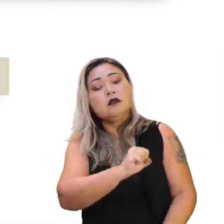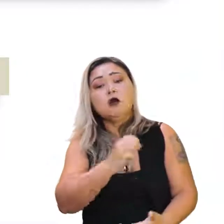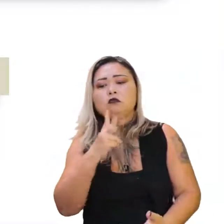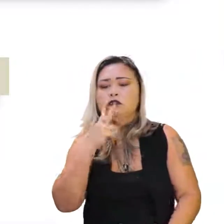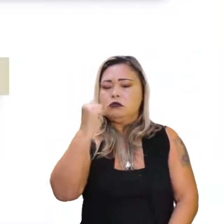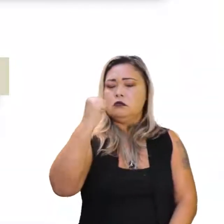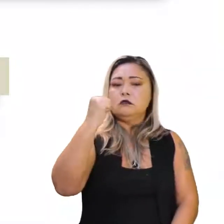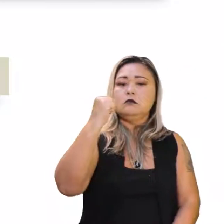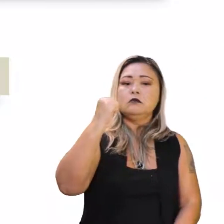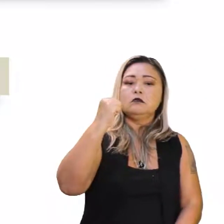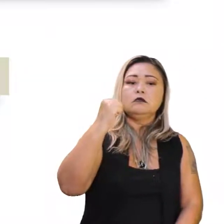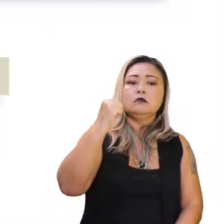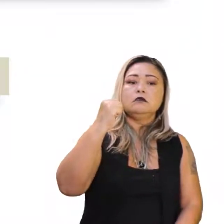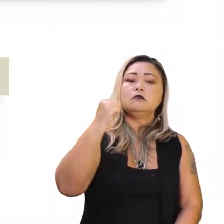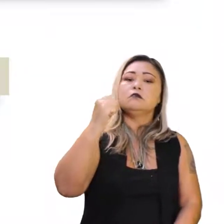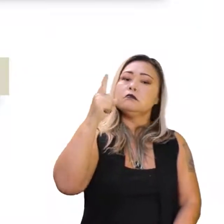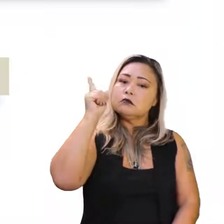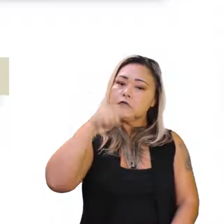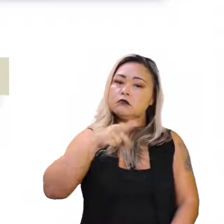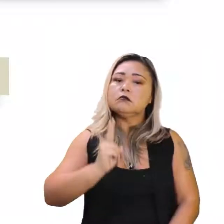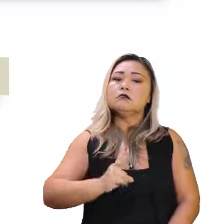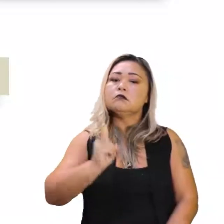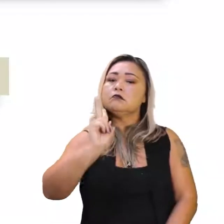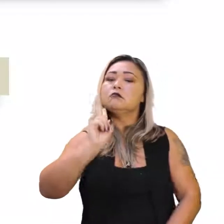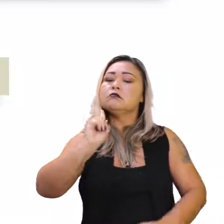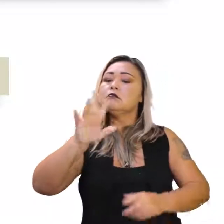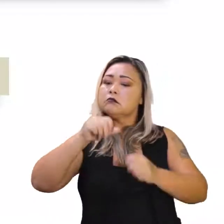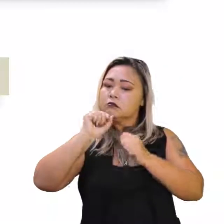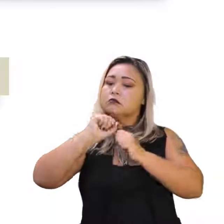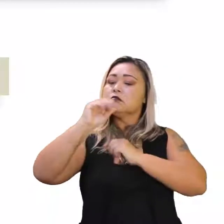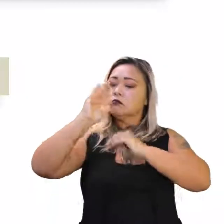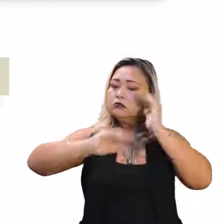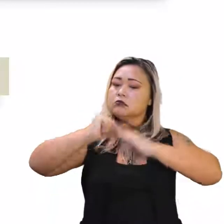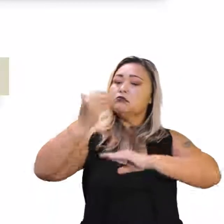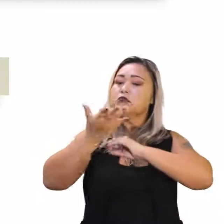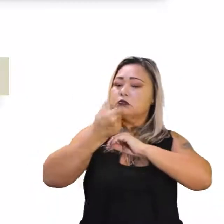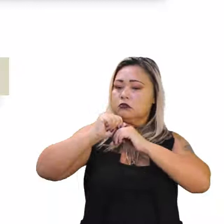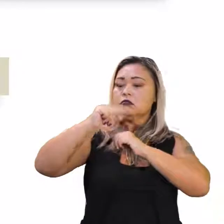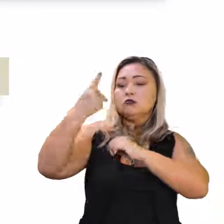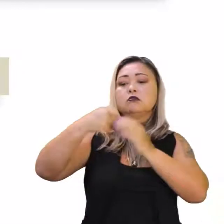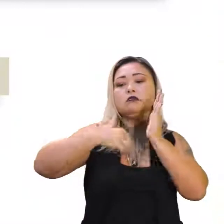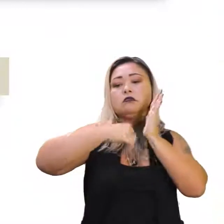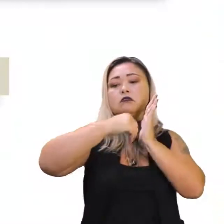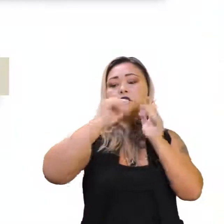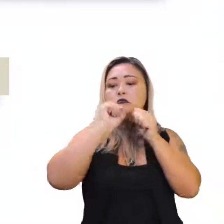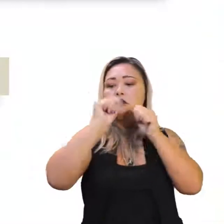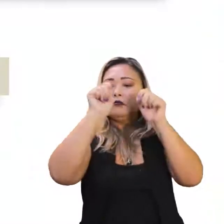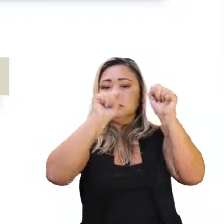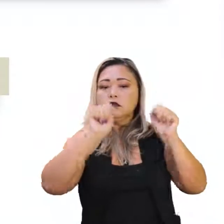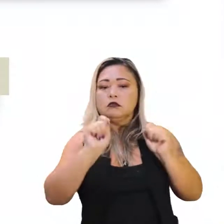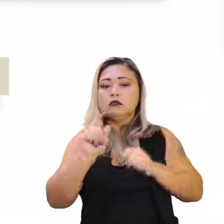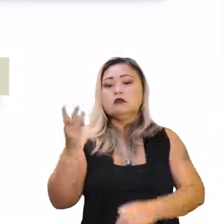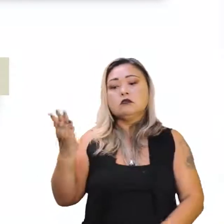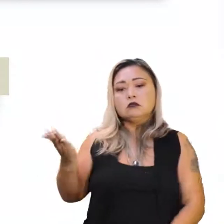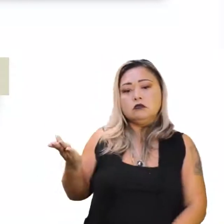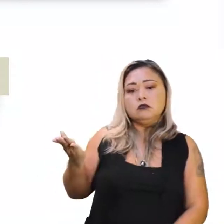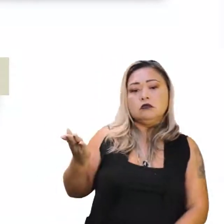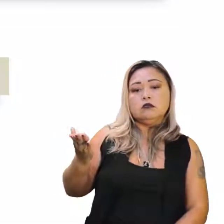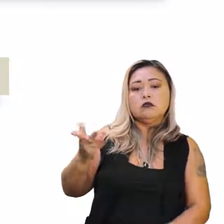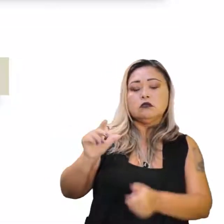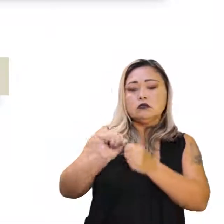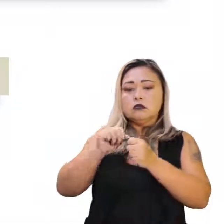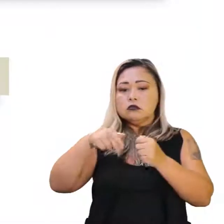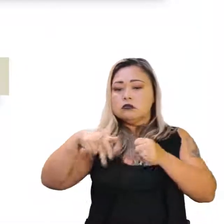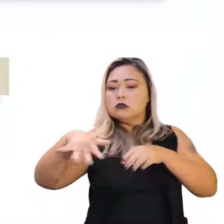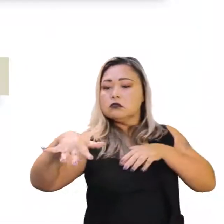Velocidade e força, né? São os valores exaltados pelos futuristas. Veja aqui as formas únicas de continuidade